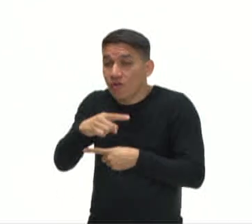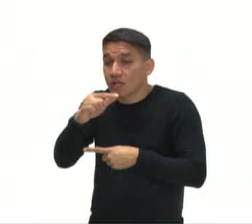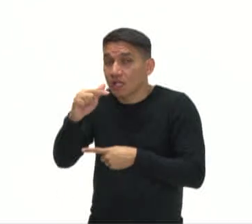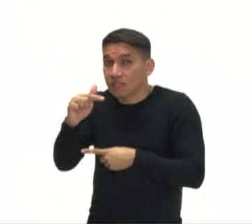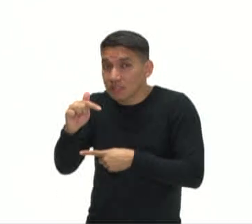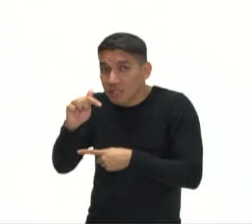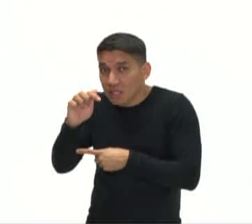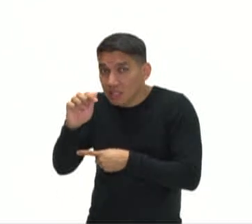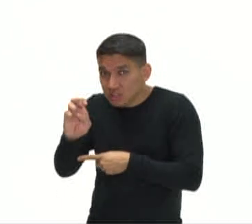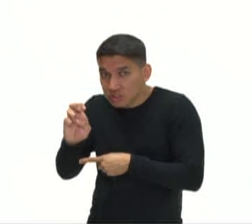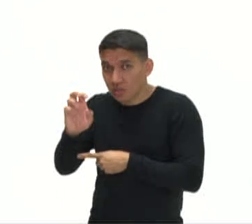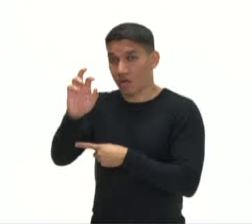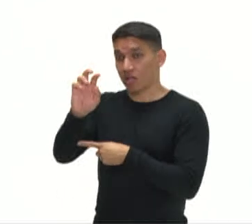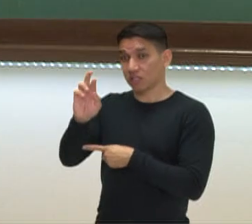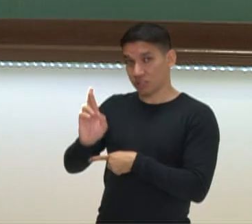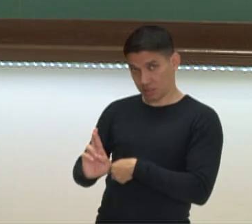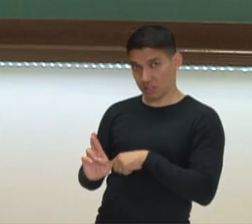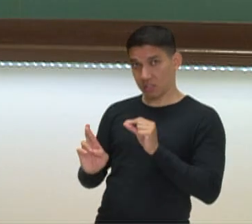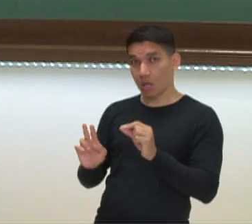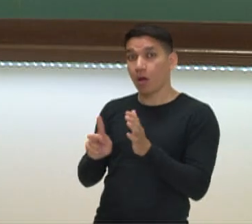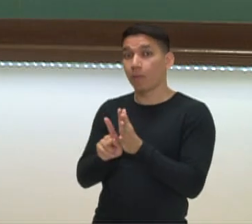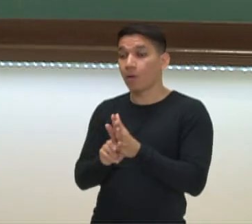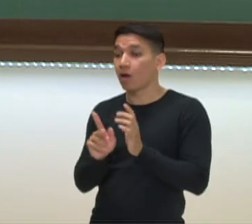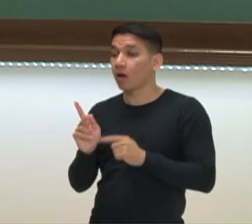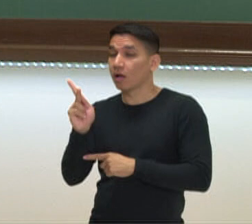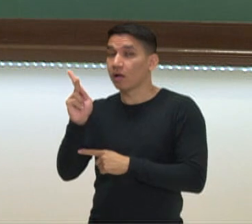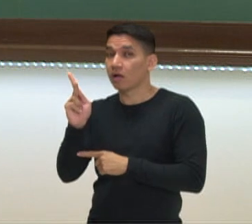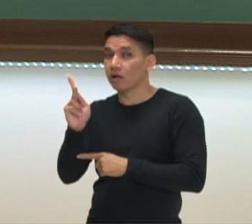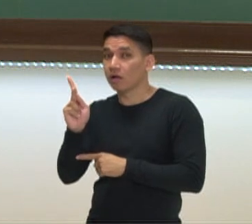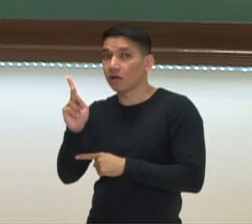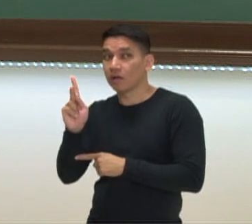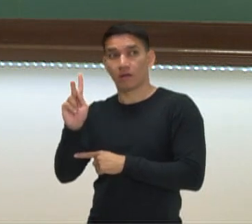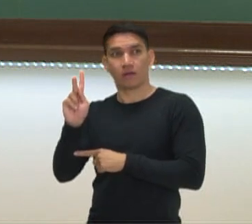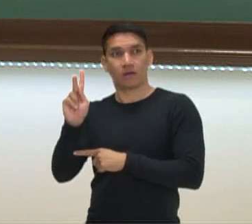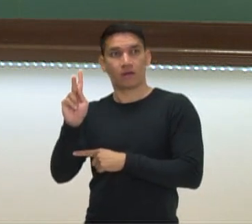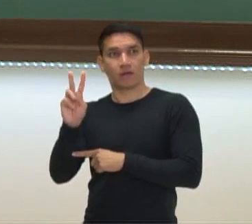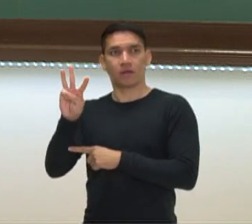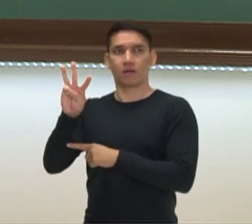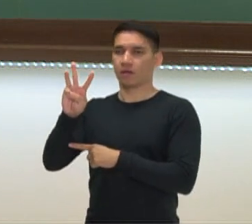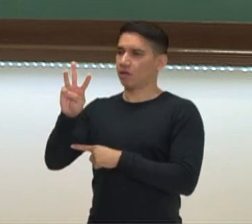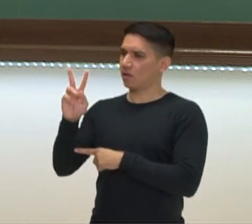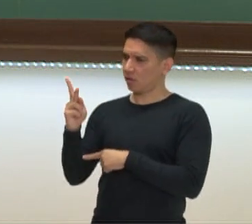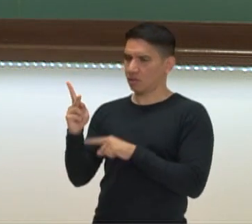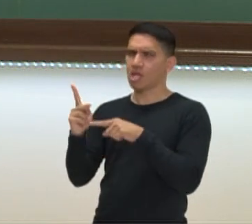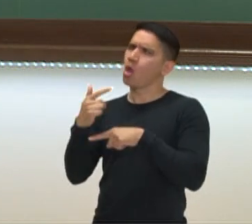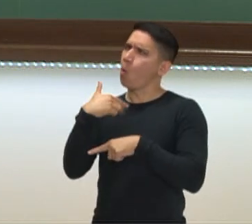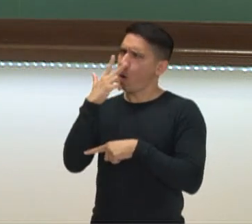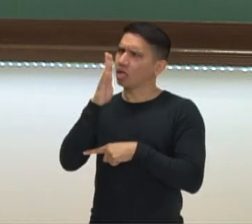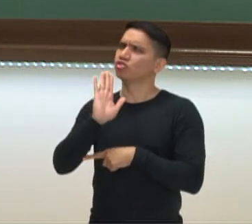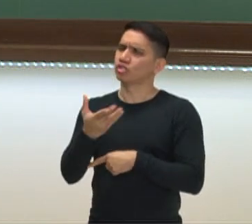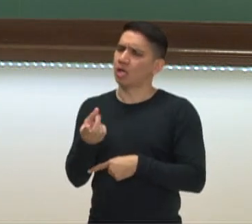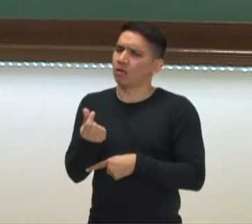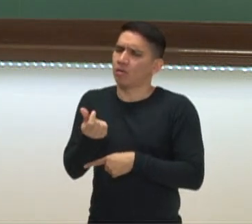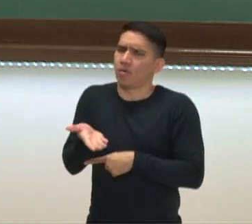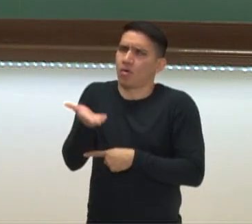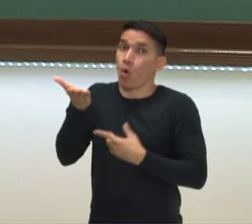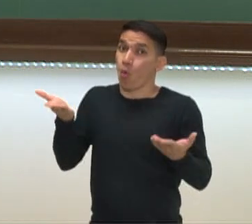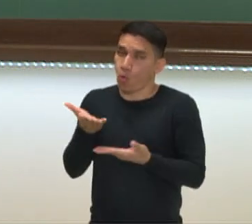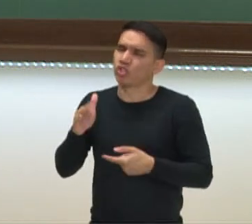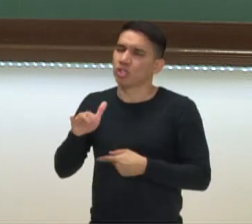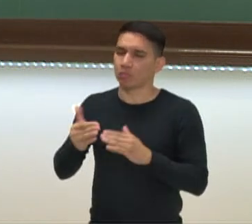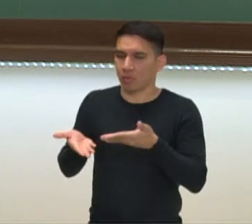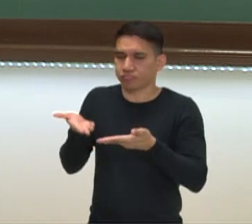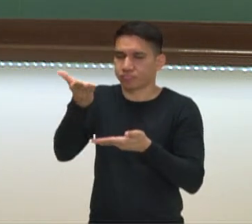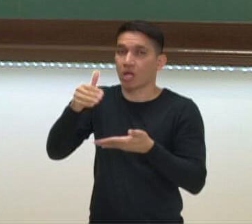75 centavos por kWh. Eu acho que até esse valor já está desatualizado, o valor já é mais alto hoje, né? Dependendo